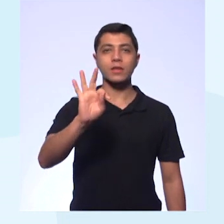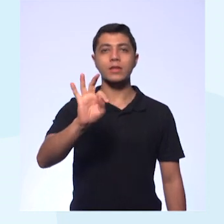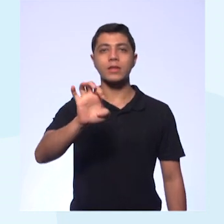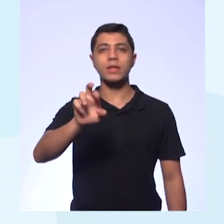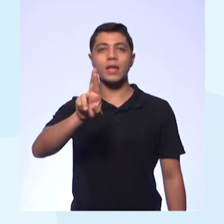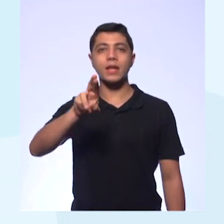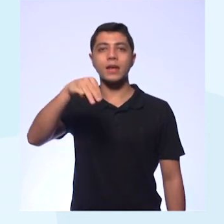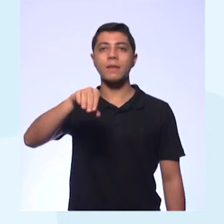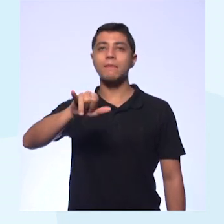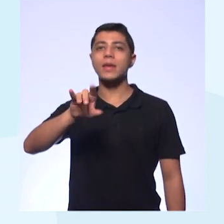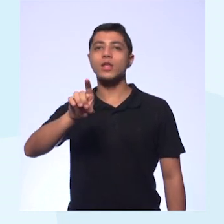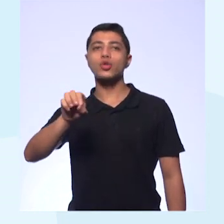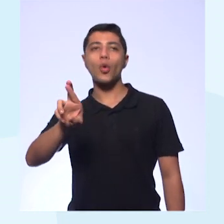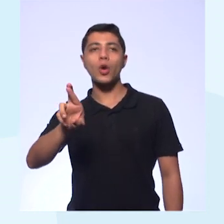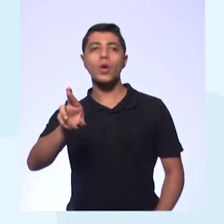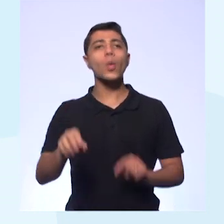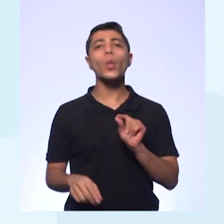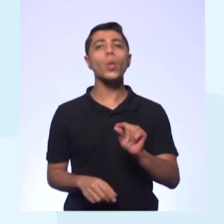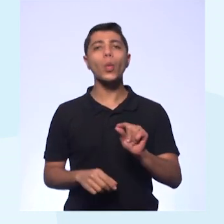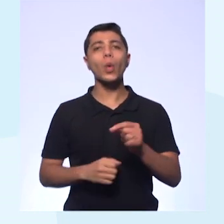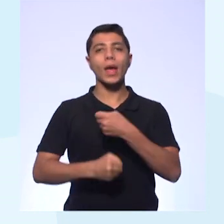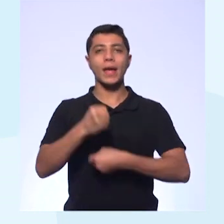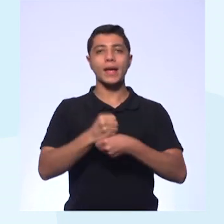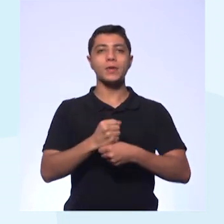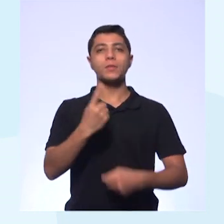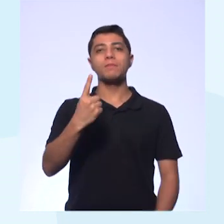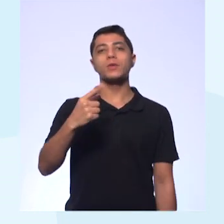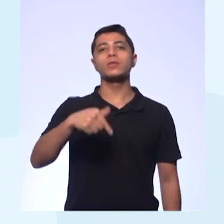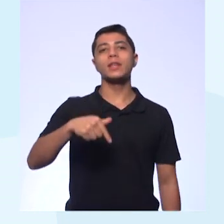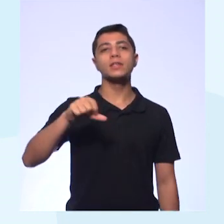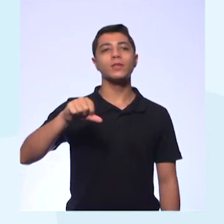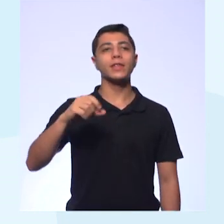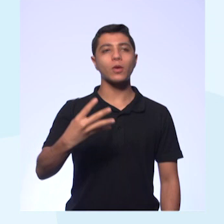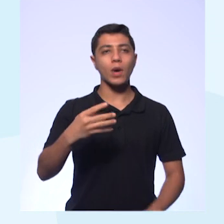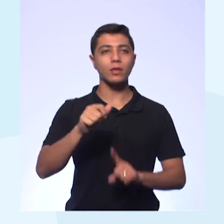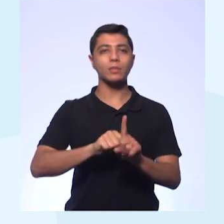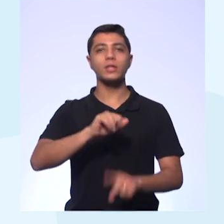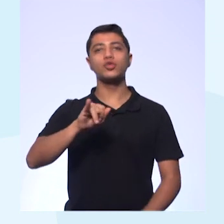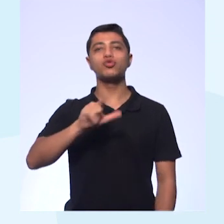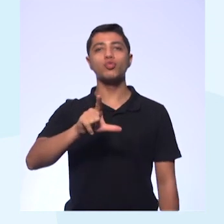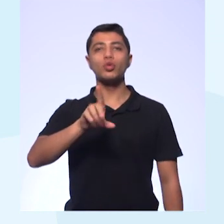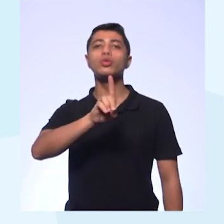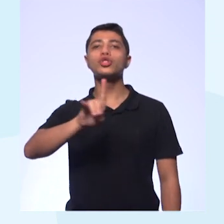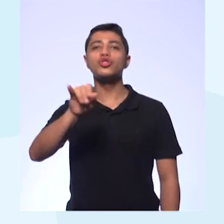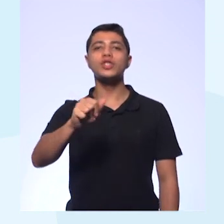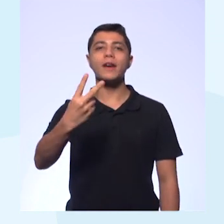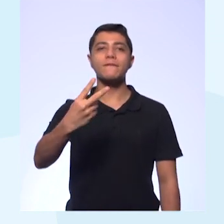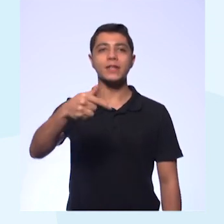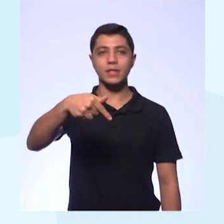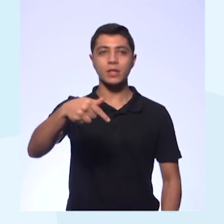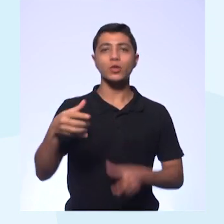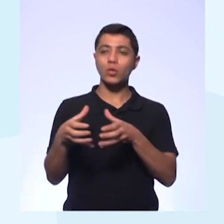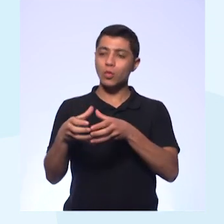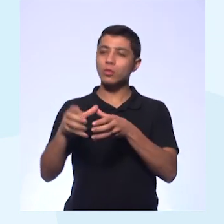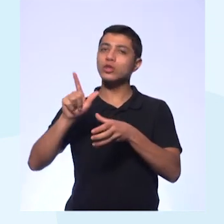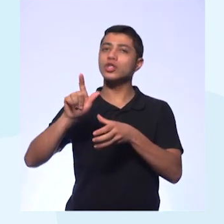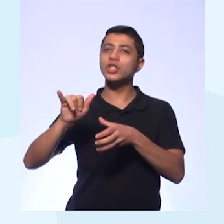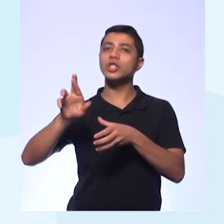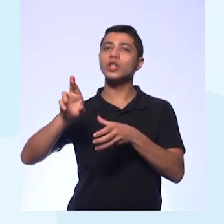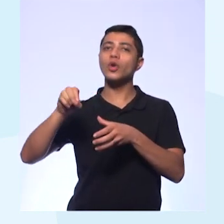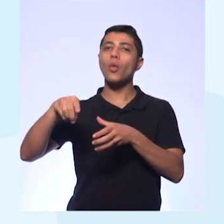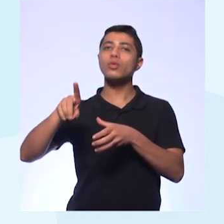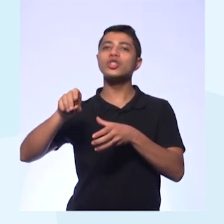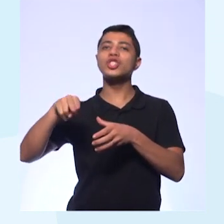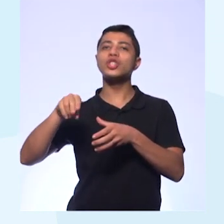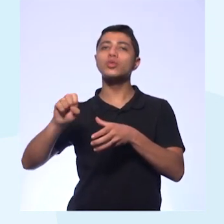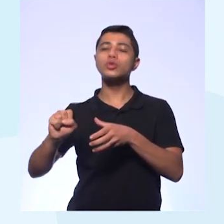de 1794, onde os girondinos tomam o poder. E adivinha qual é a primeira medida dos girondinos?